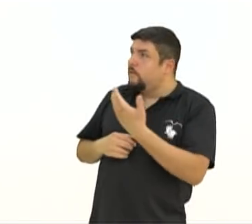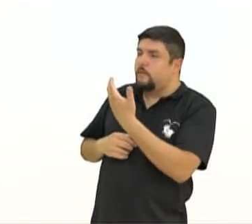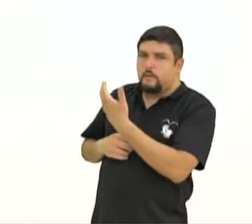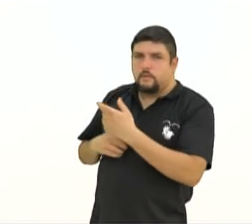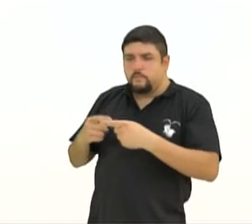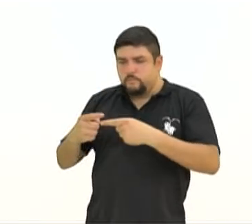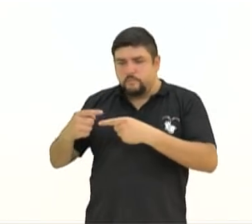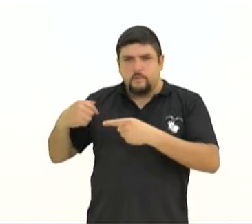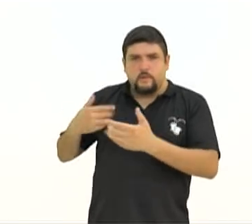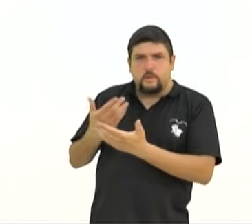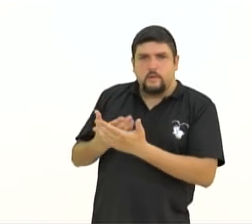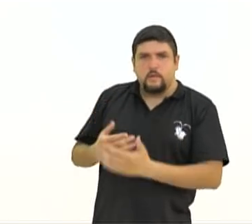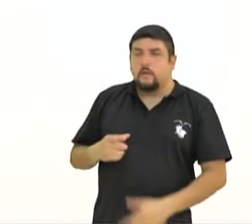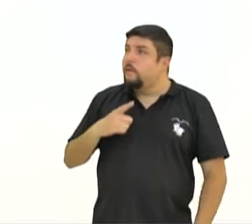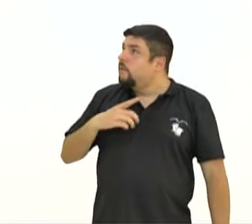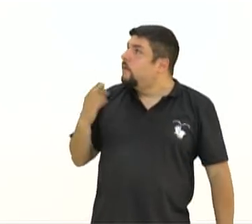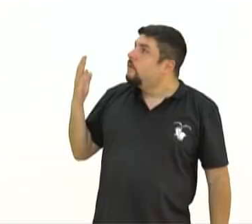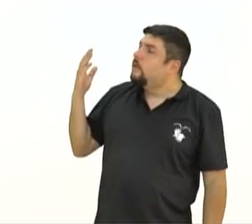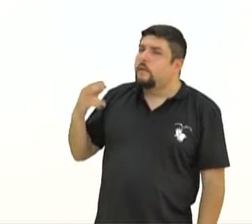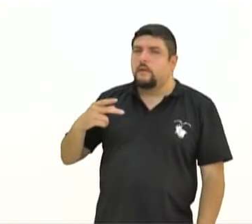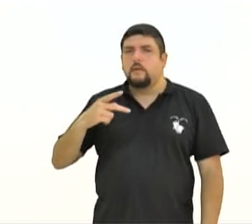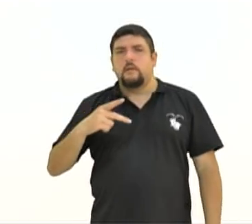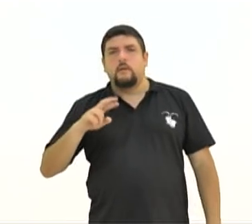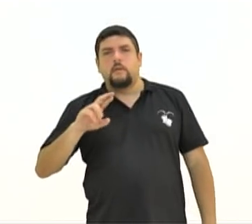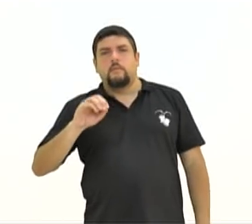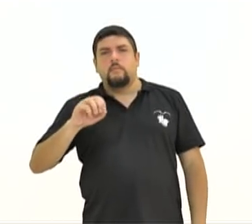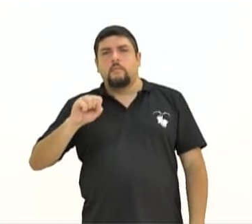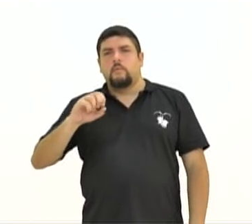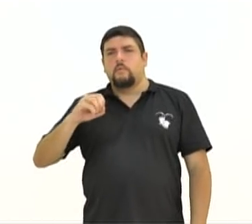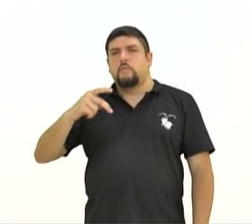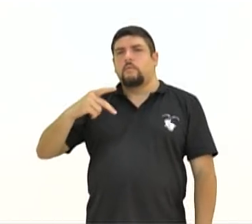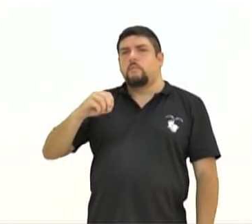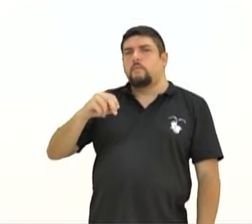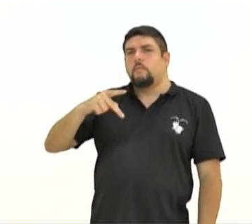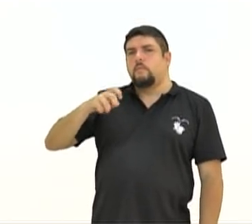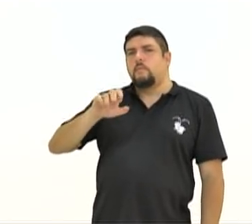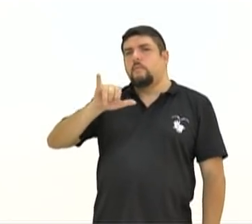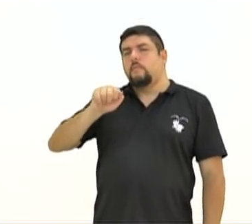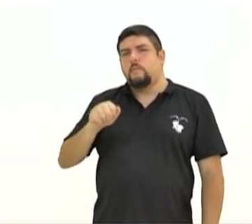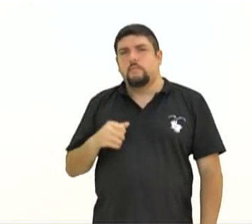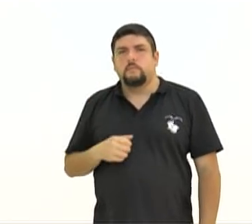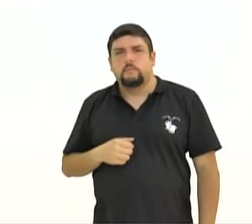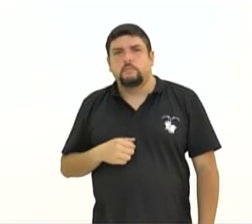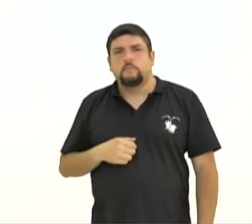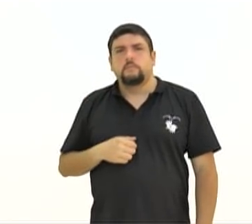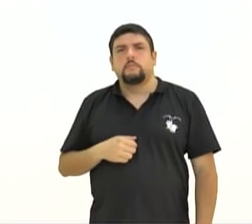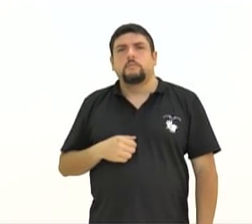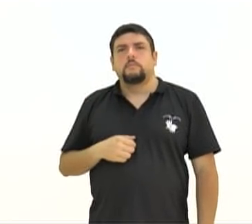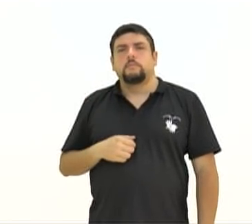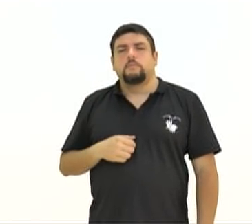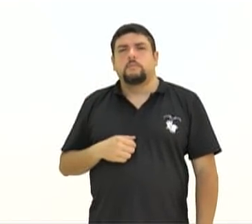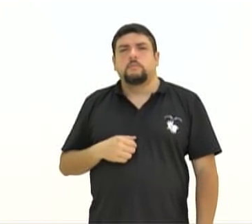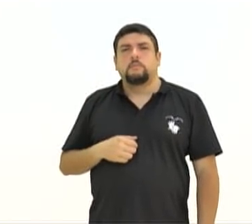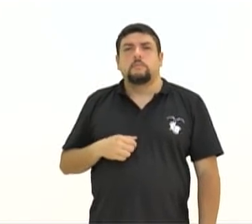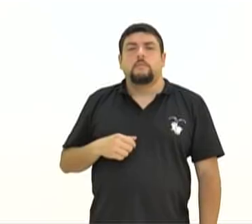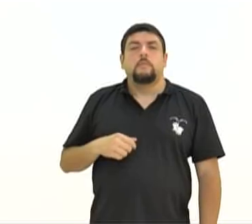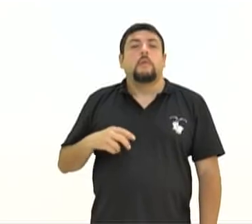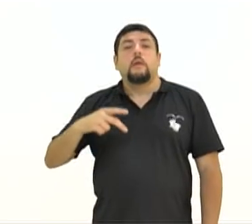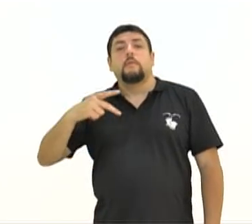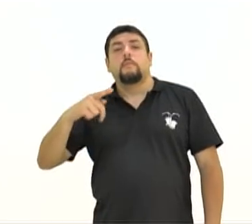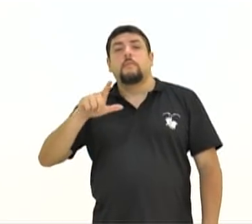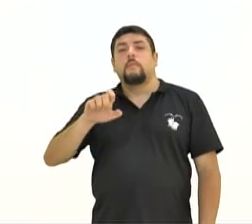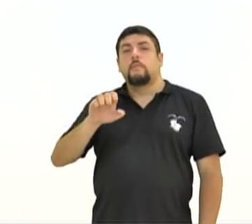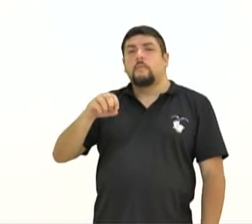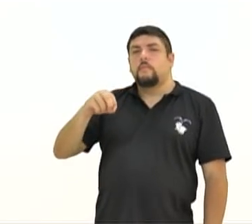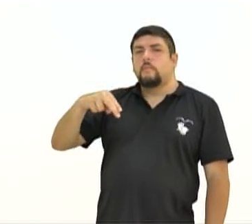viu na aula anterior, pleonasmo, né? Quando eu digo lá, ele entrou para dentro, saiu para fora, subiu para cima, desceu